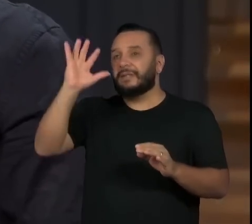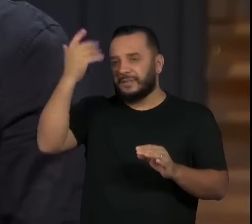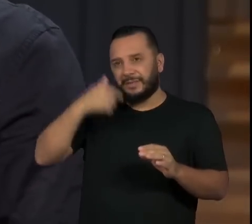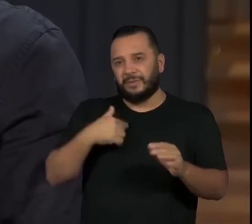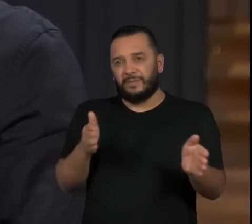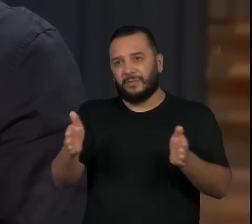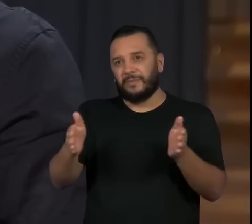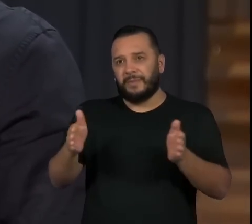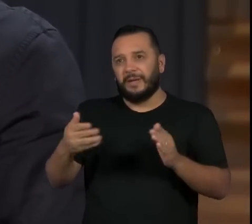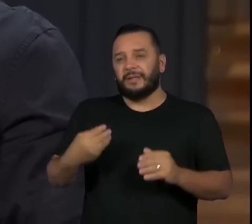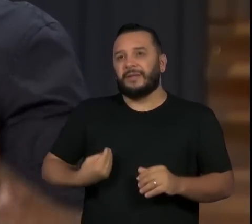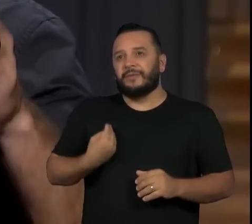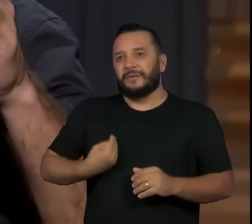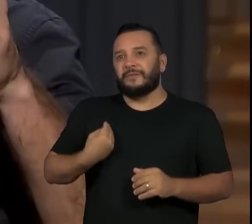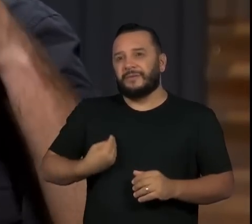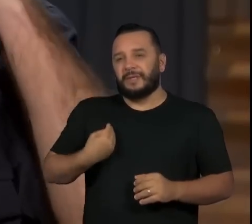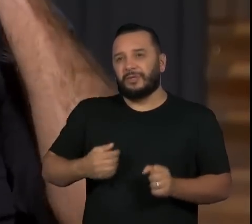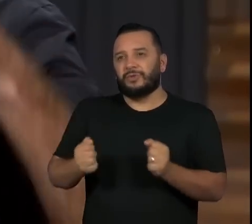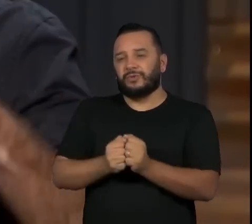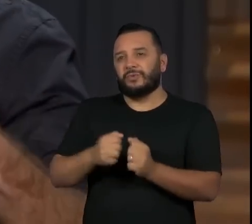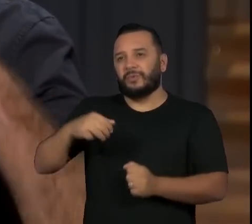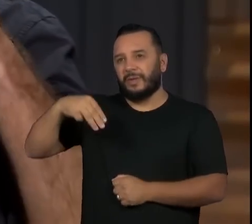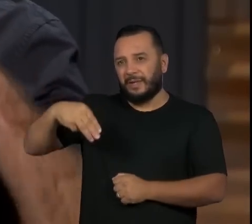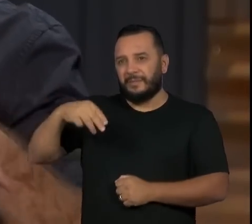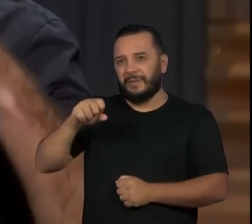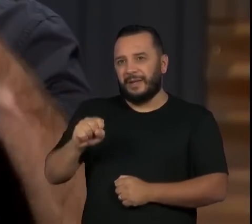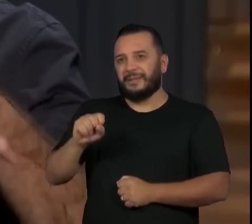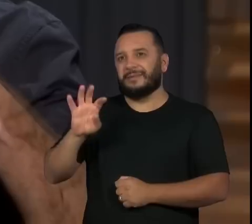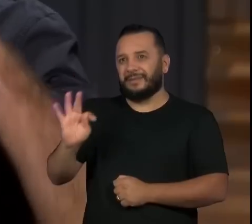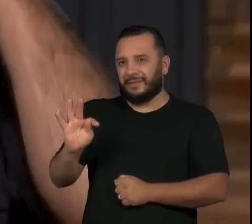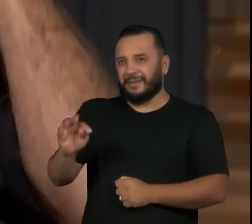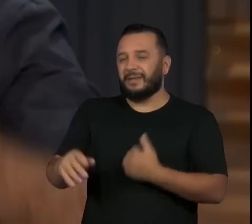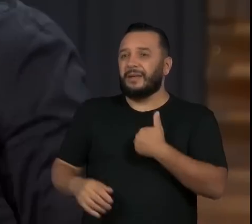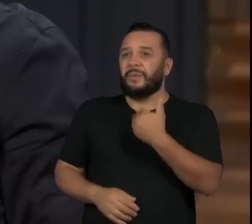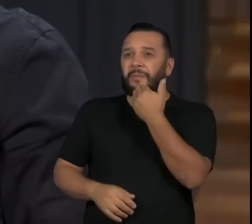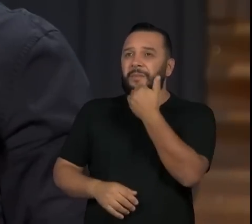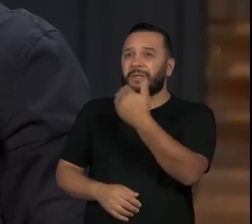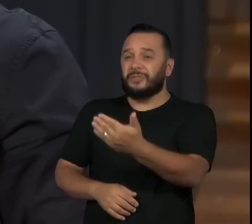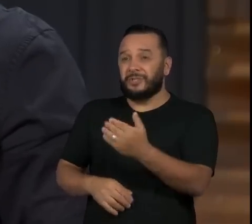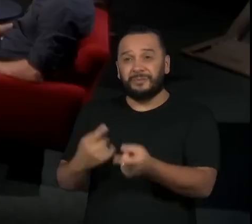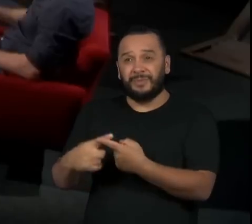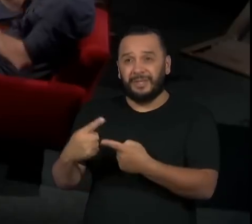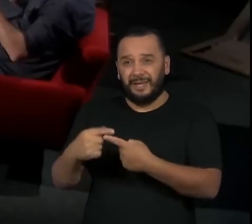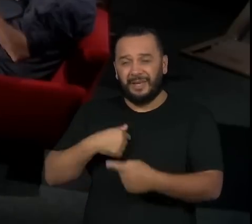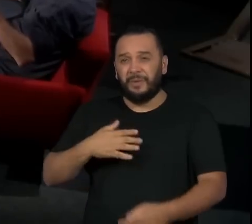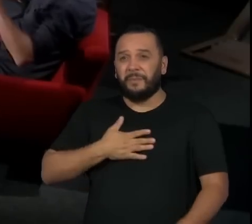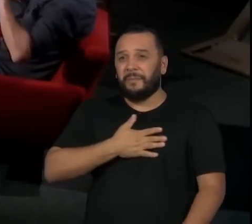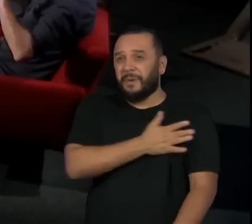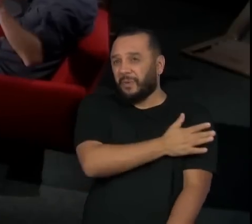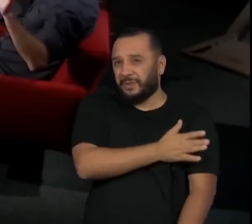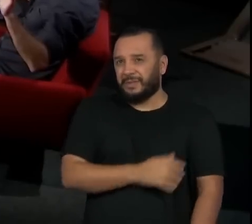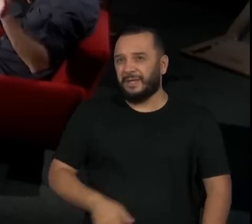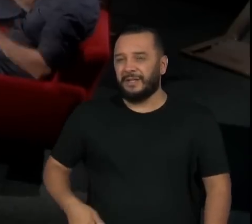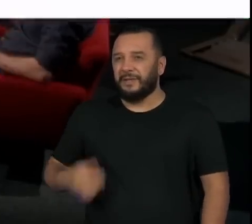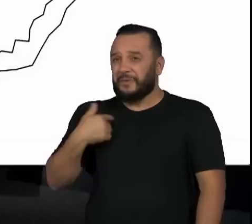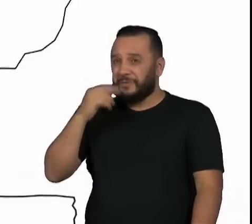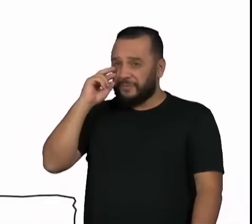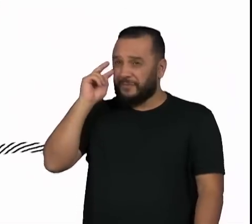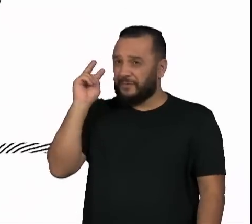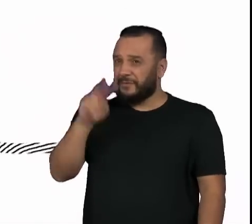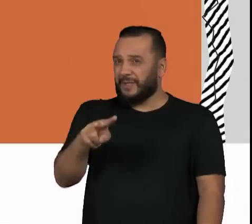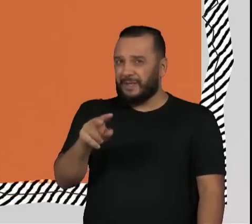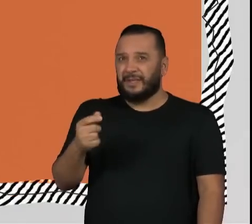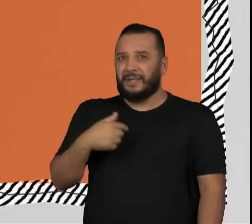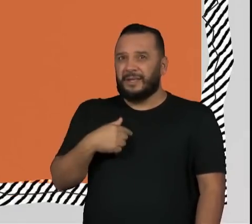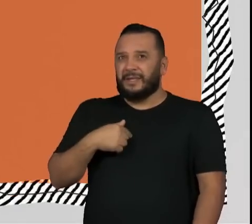que eu morei no MST. Quando eu pedi para morar no lugar onde eu tinha mais preconceito. Os lugares onde eu vejo na televisão que são, assim,